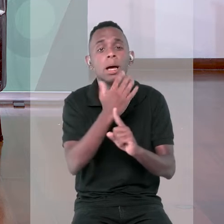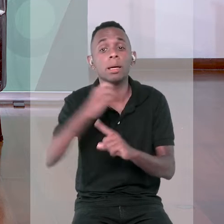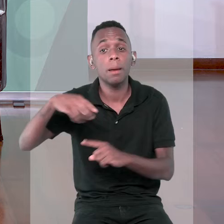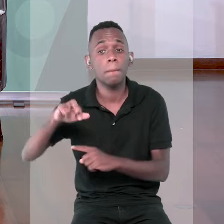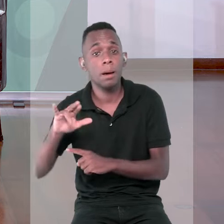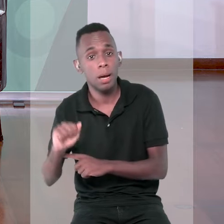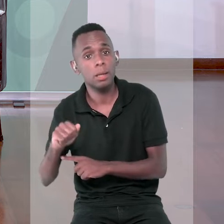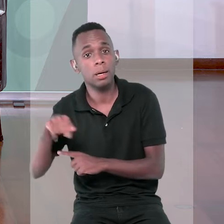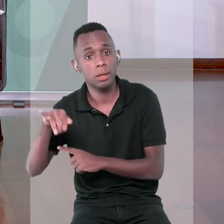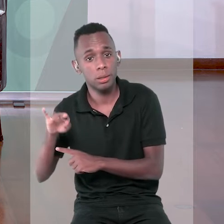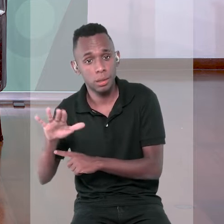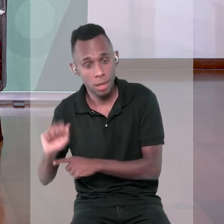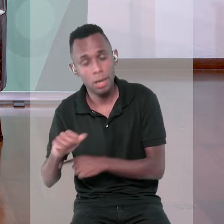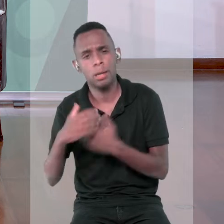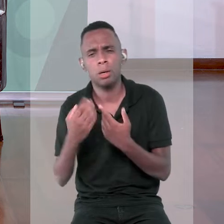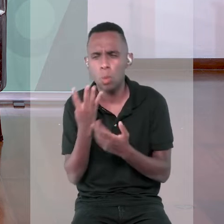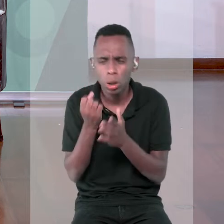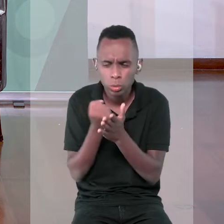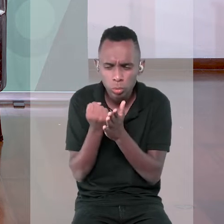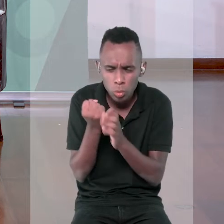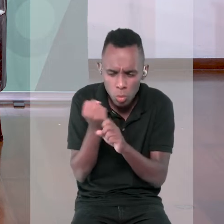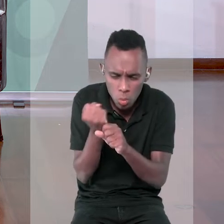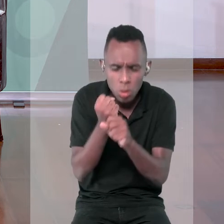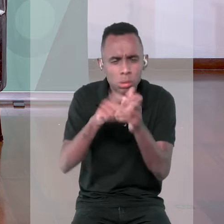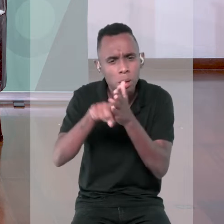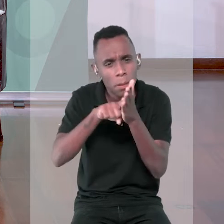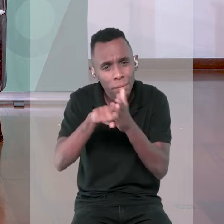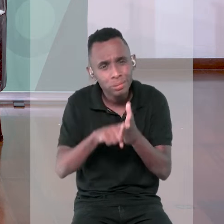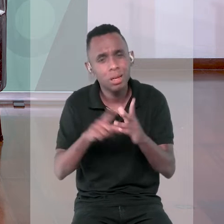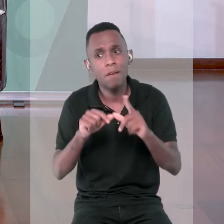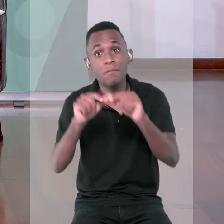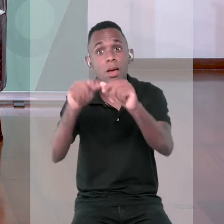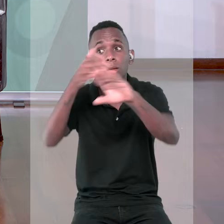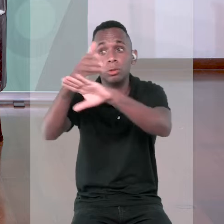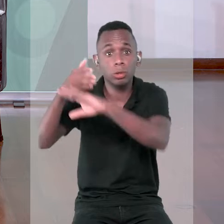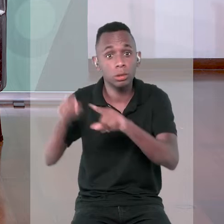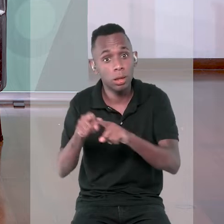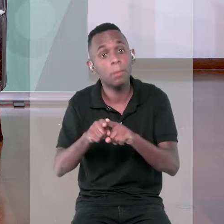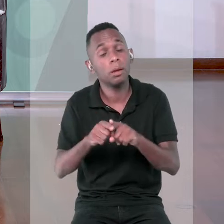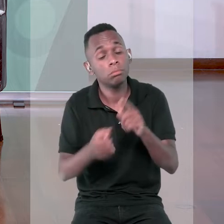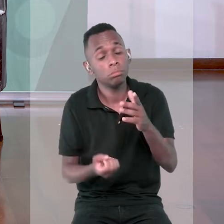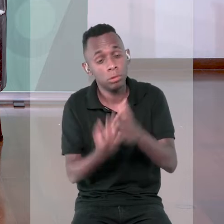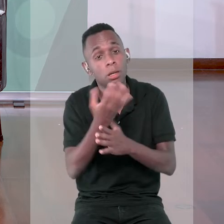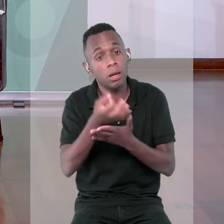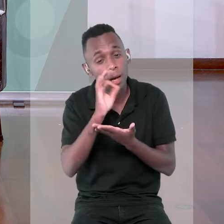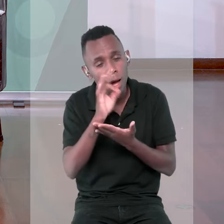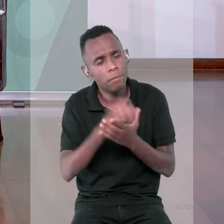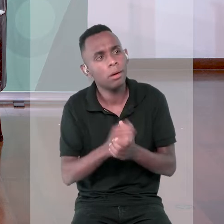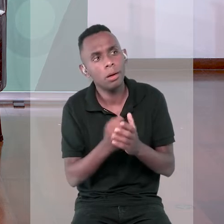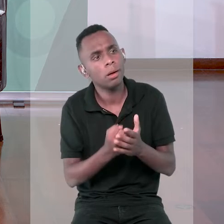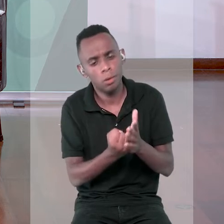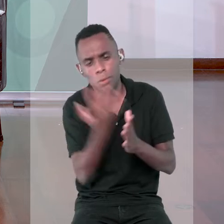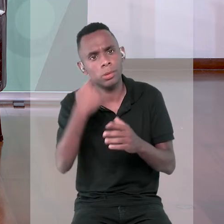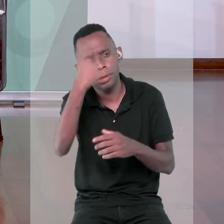depois de 4 anos de pesquisas, viagens, e ela ainda consegue ser produtora de café. Isabelle, quantas horas